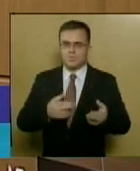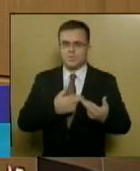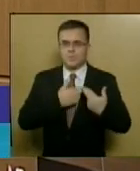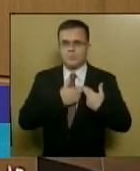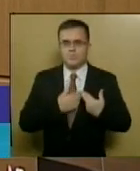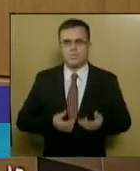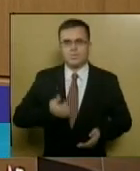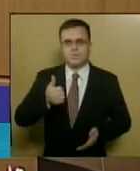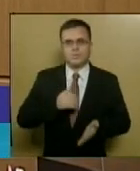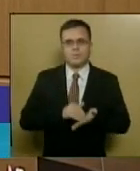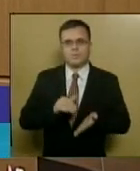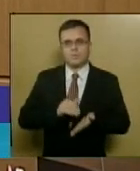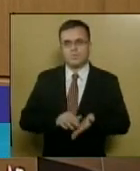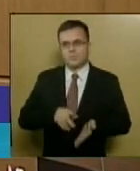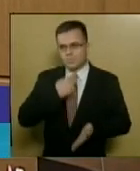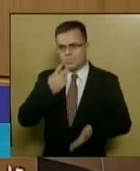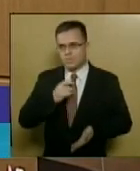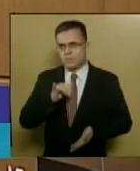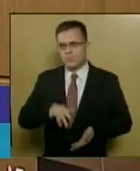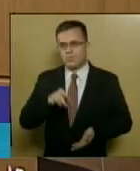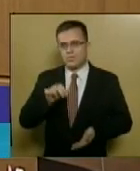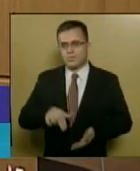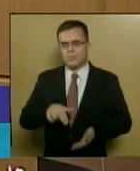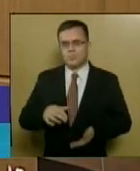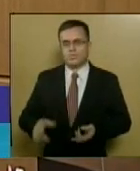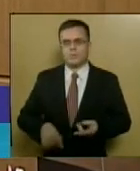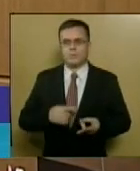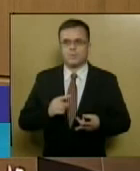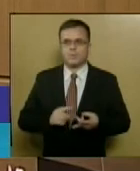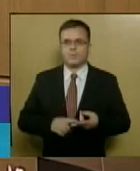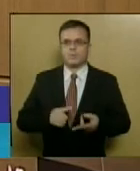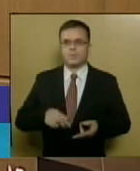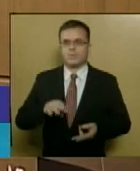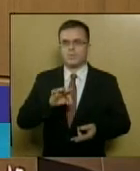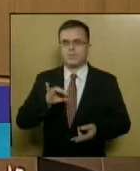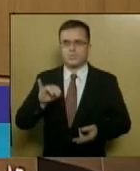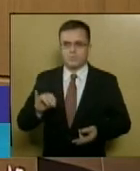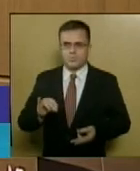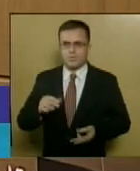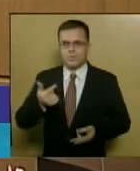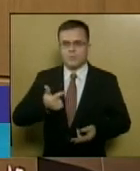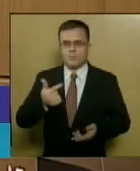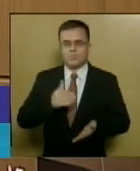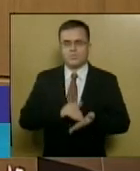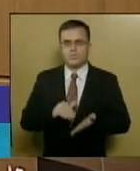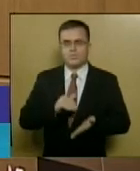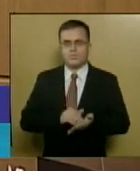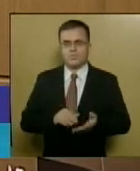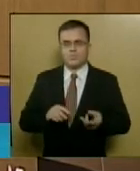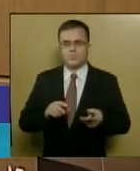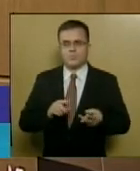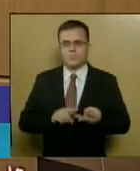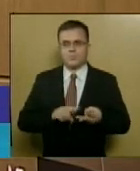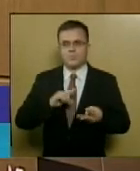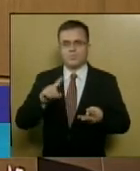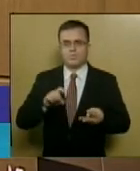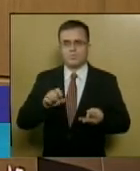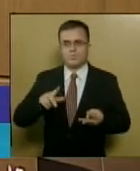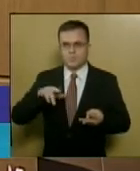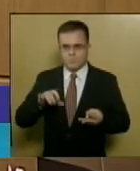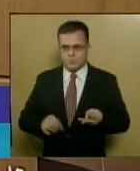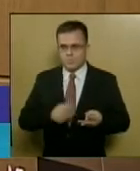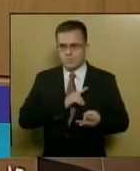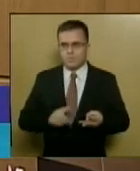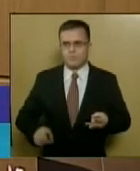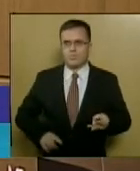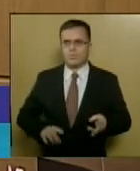Andrade, primeiro secretário, chanceler da Ordem. Deputada Gorete Reis, segunda secretária. Deputado Zezinho Guimarães, líder do Bloco